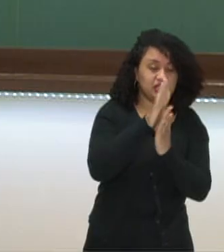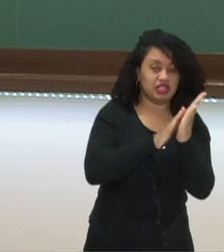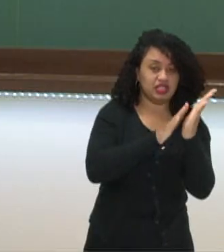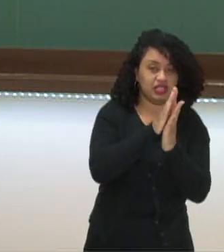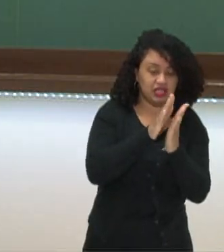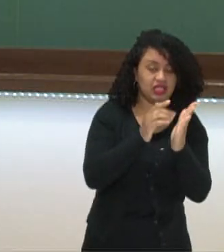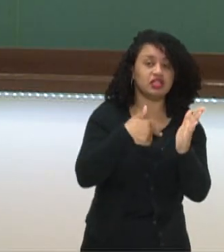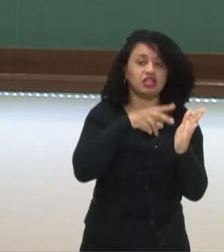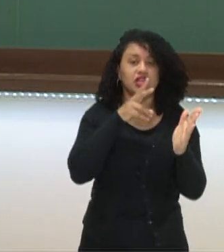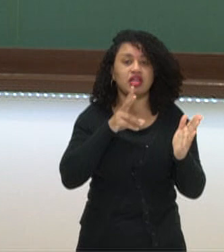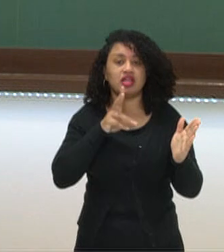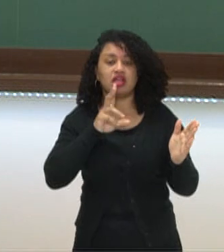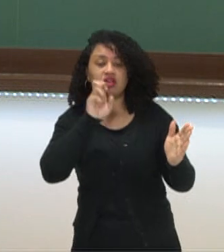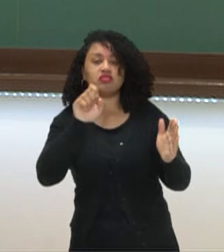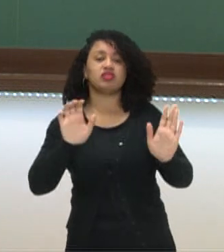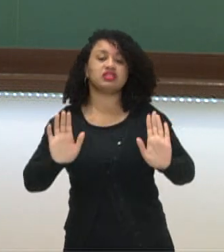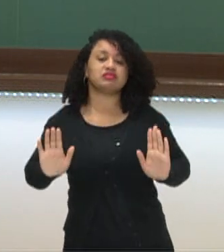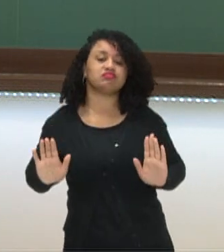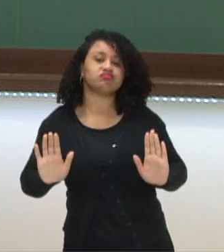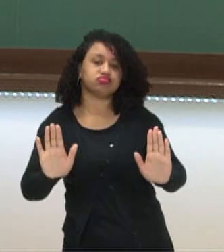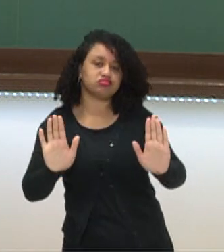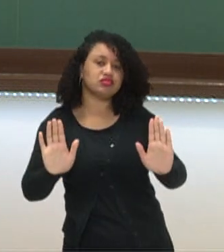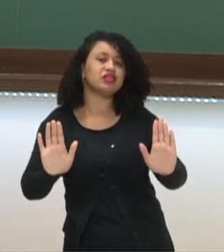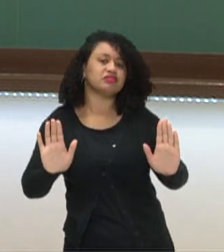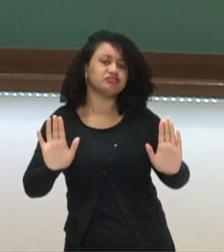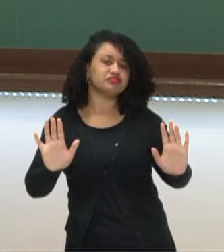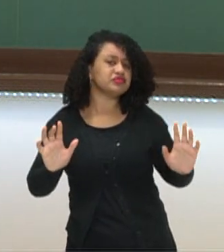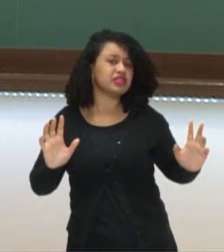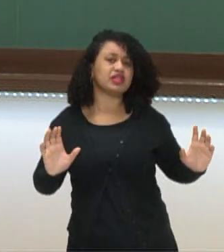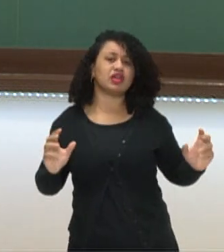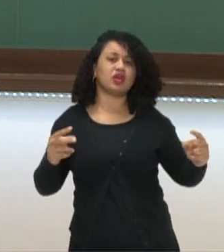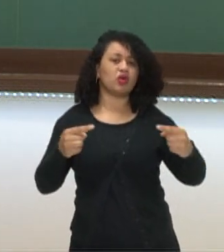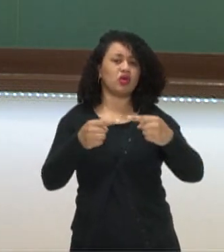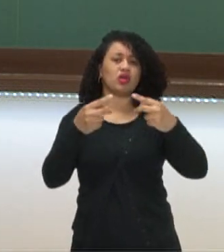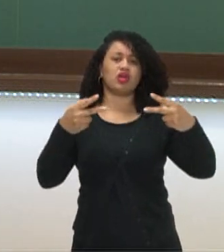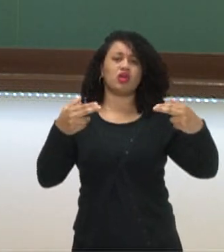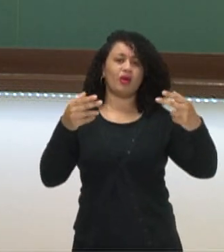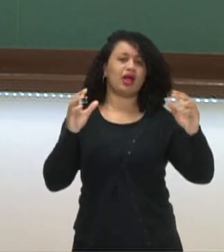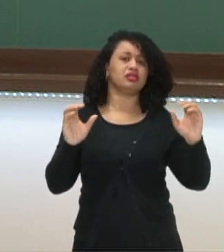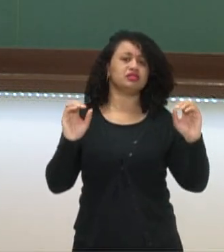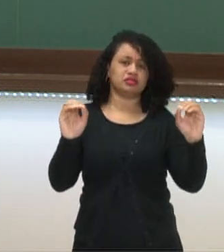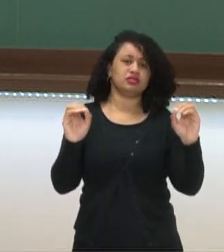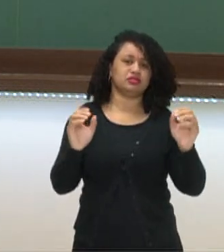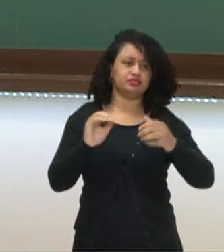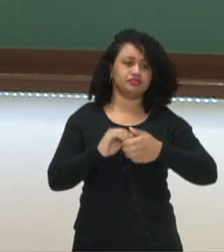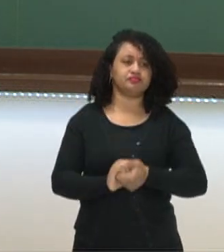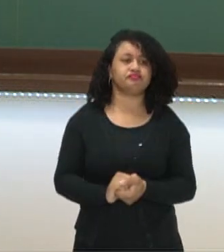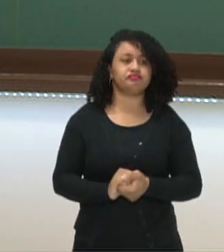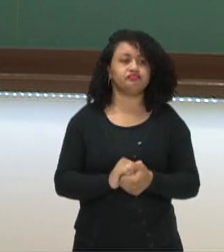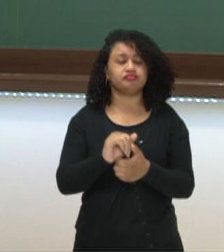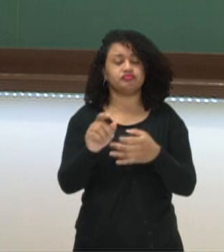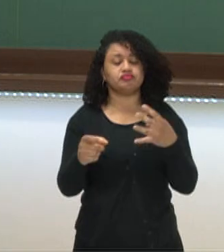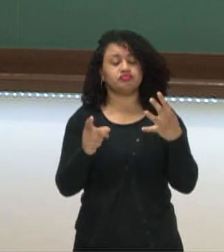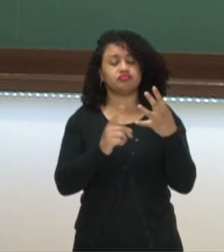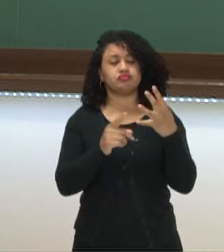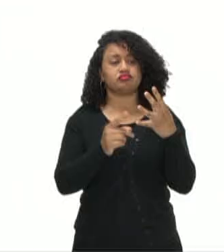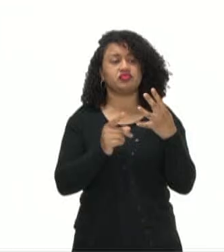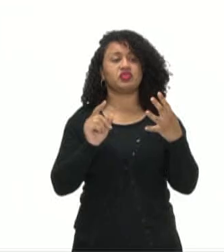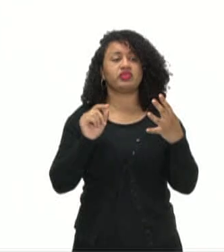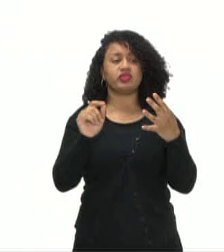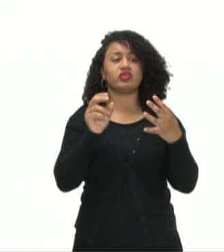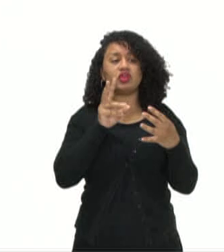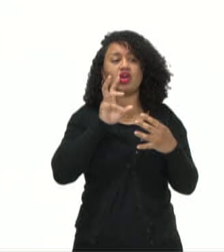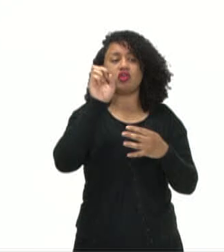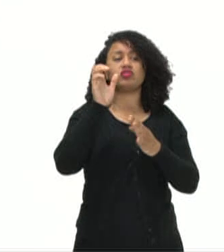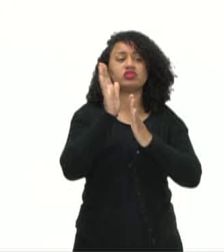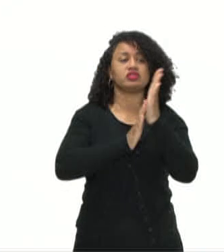sendo compensada pela força do Neto e do Jorge que está aplicando sobre o Fuca. E 4, a